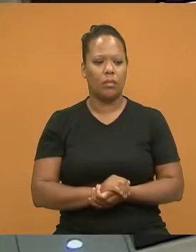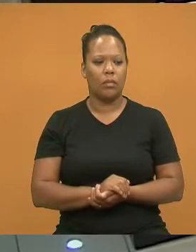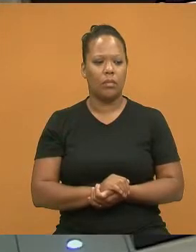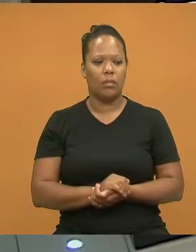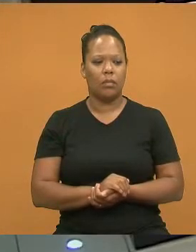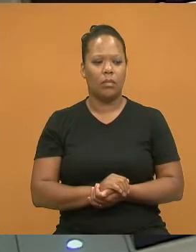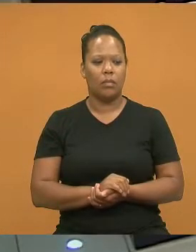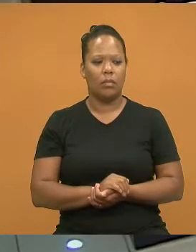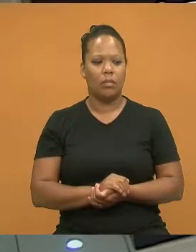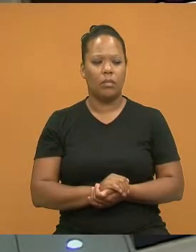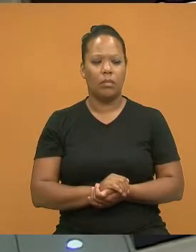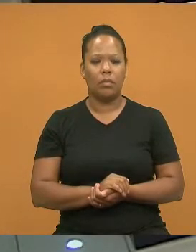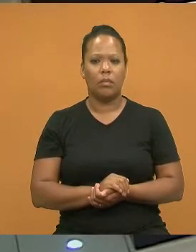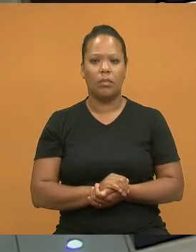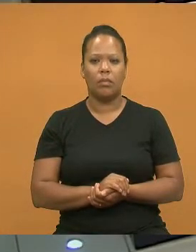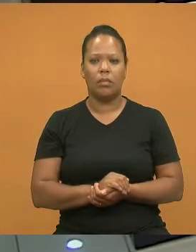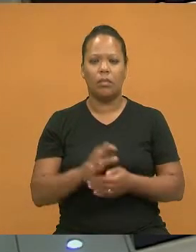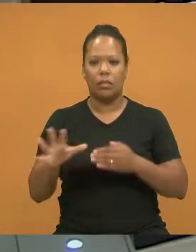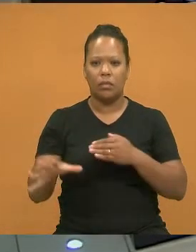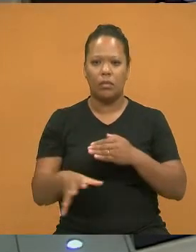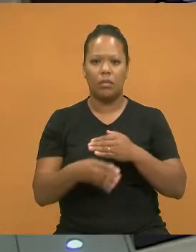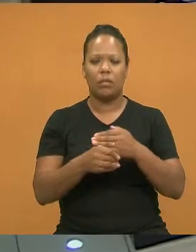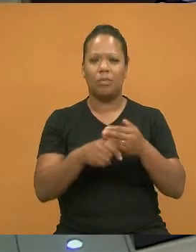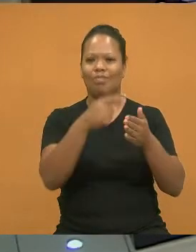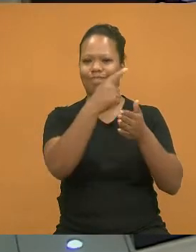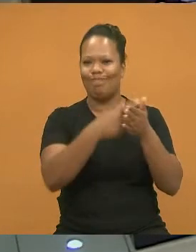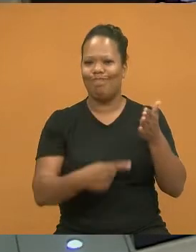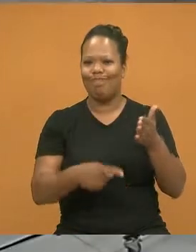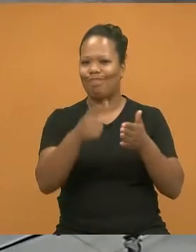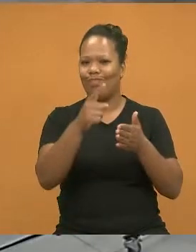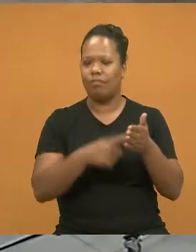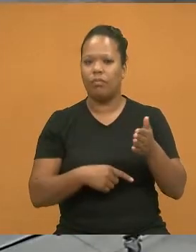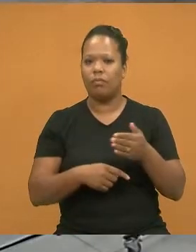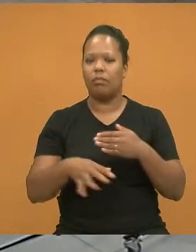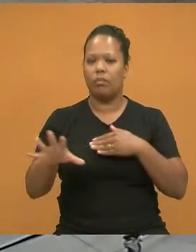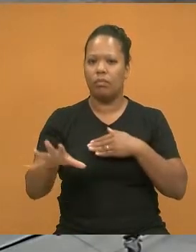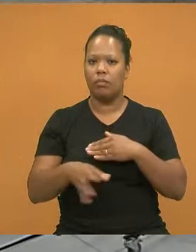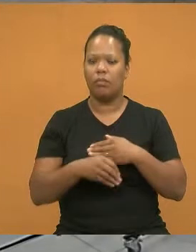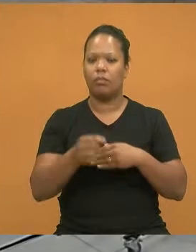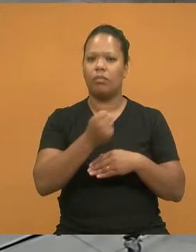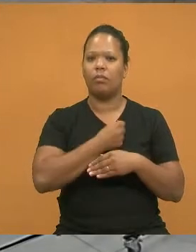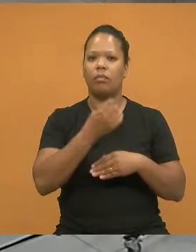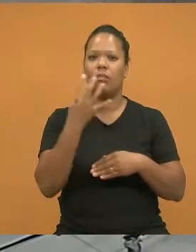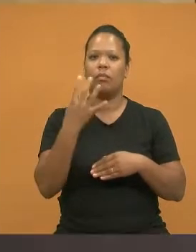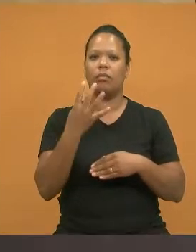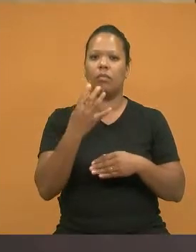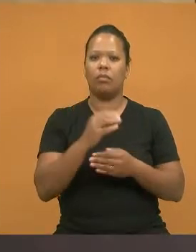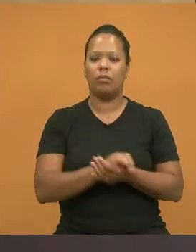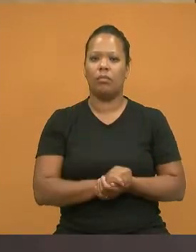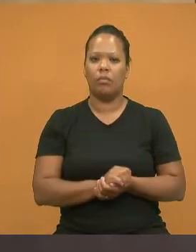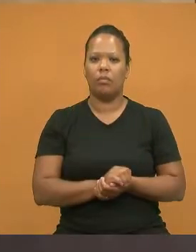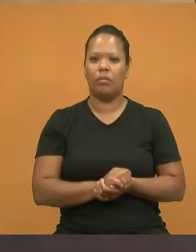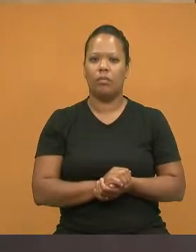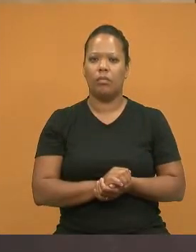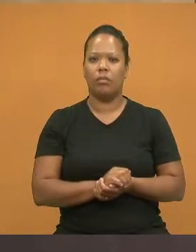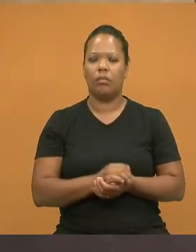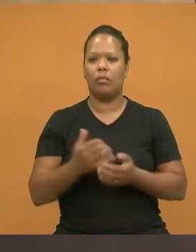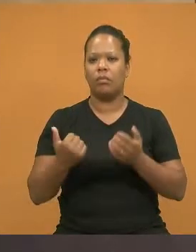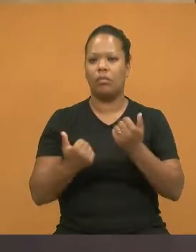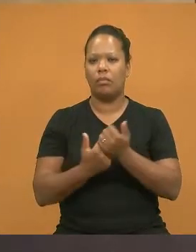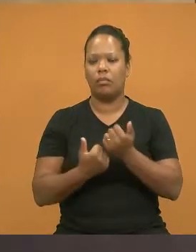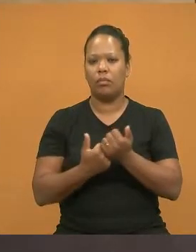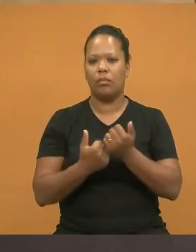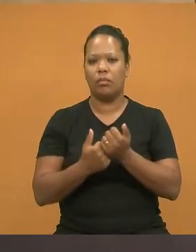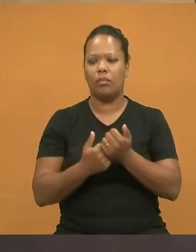Emenda 03 reprovada. Emenda número 4, artigo 1º. Substitui em todo o projeto, inclusive